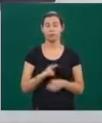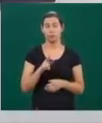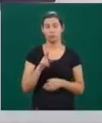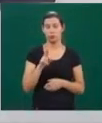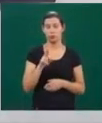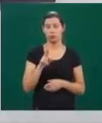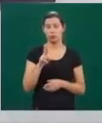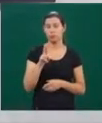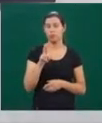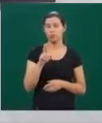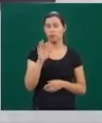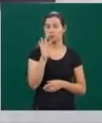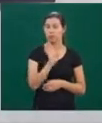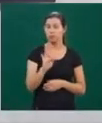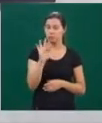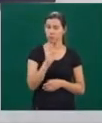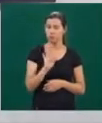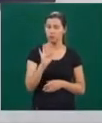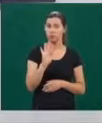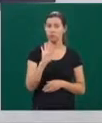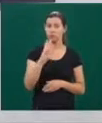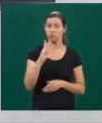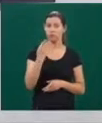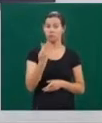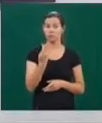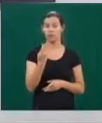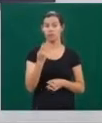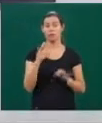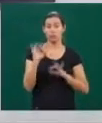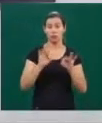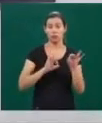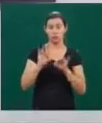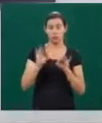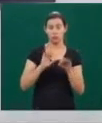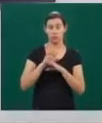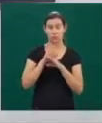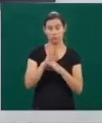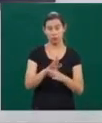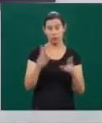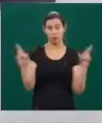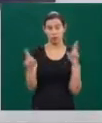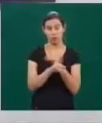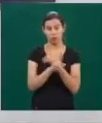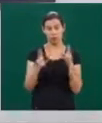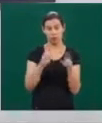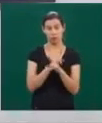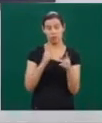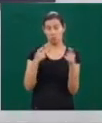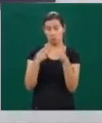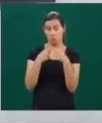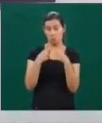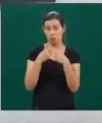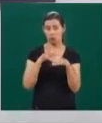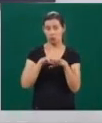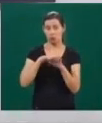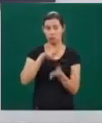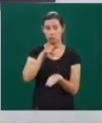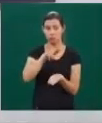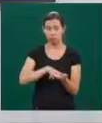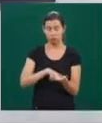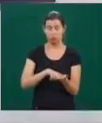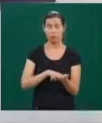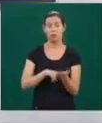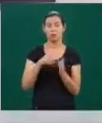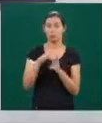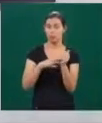doenças hospitalares e melhorar até a relação entre médico e paciente. E olha, os profissionais de saúde e o mercado se surpreenderam com